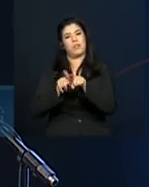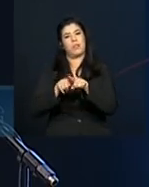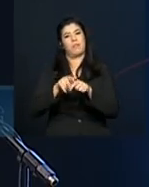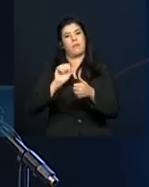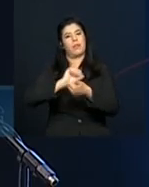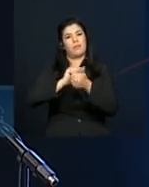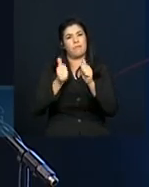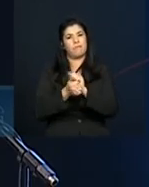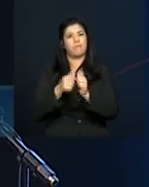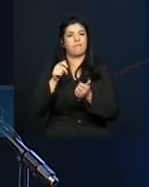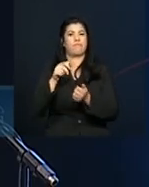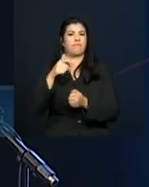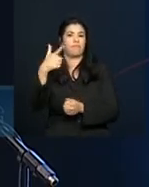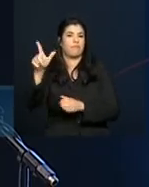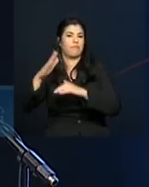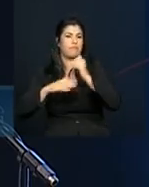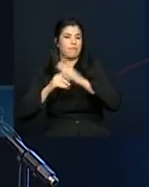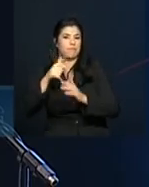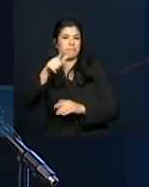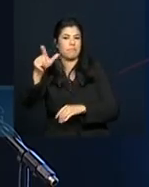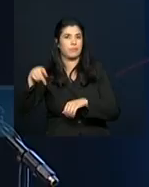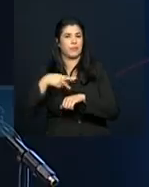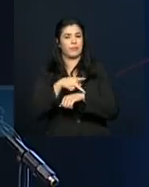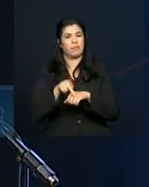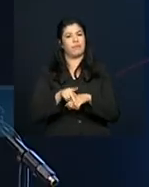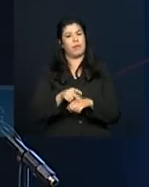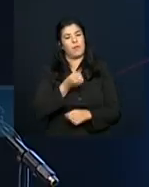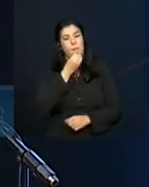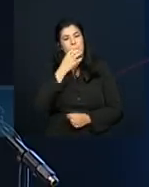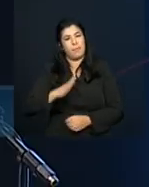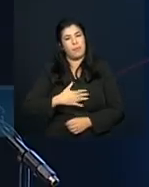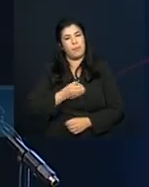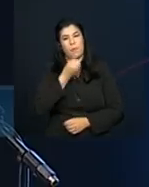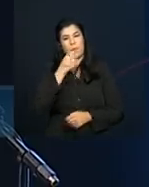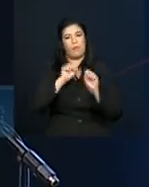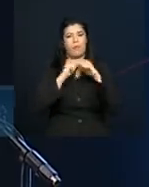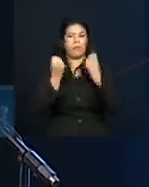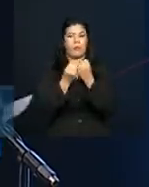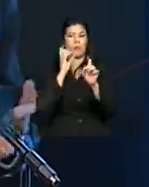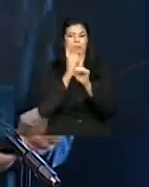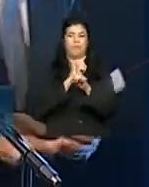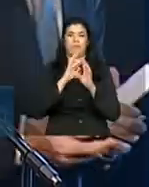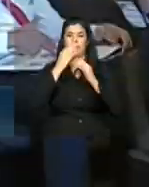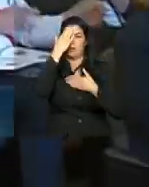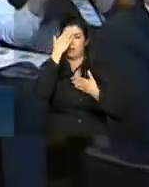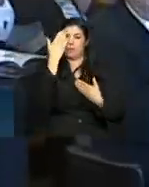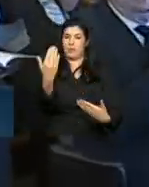grande prazer estar aqui. Queria desejar um excelente seminário a todos. Muito obrigado.